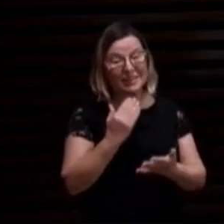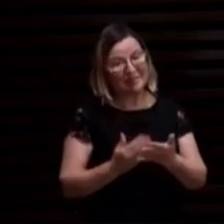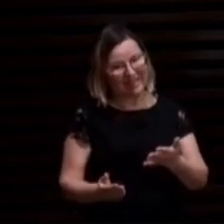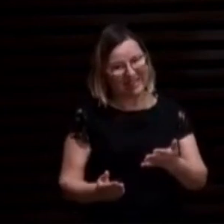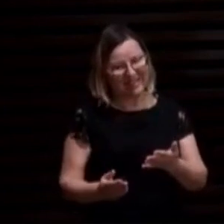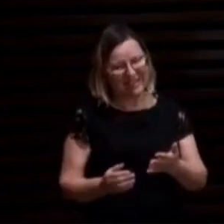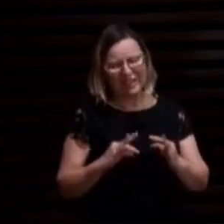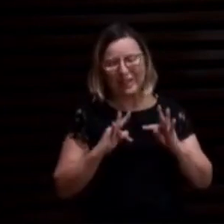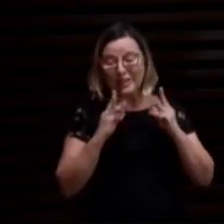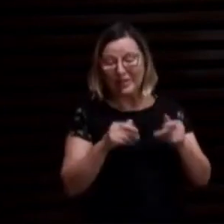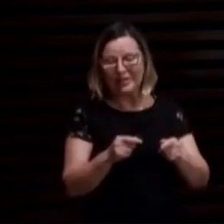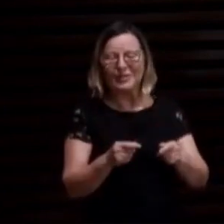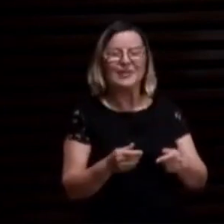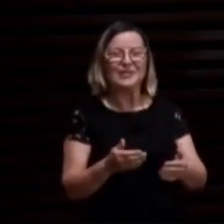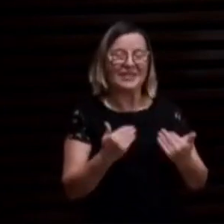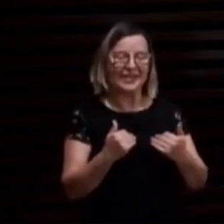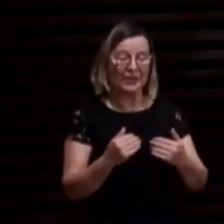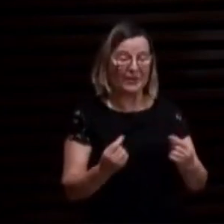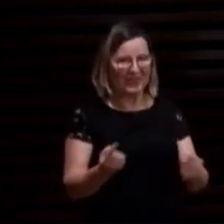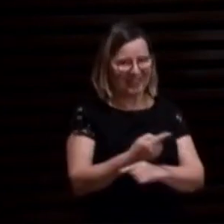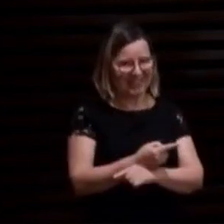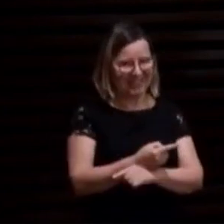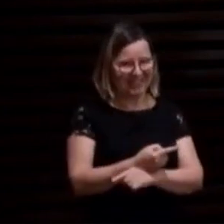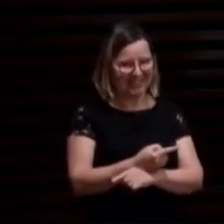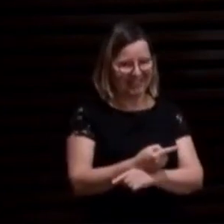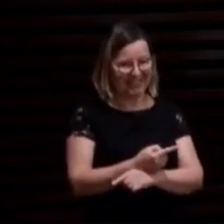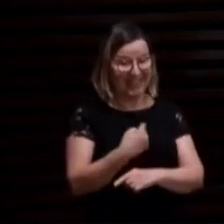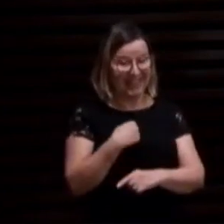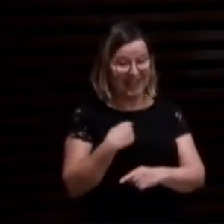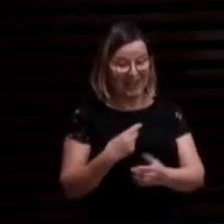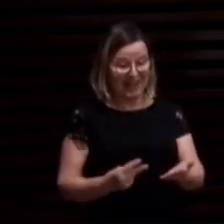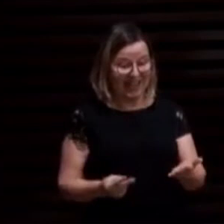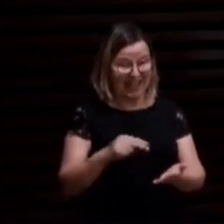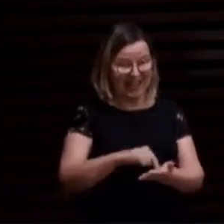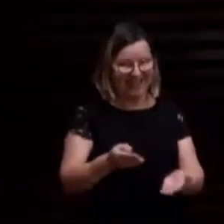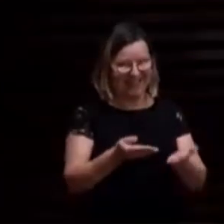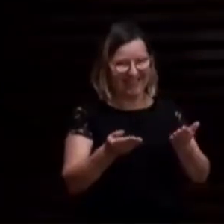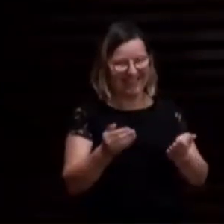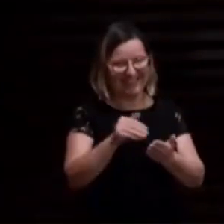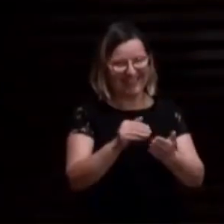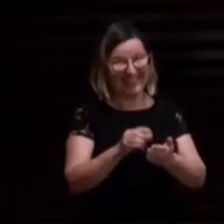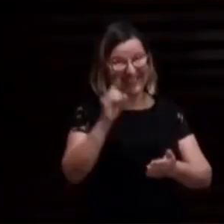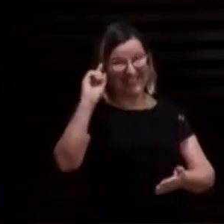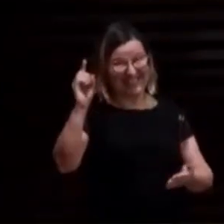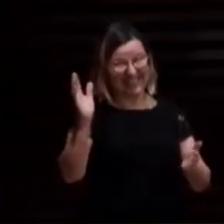que me deu. Pelo contrário, eu o ressuscitarei no último dia.